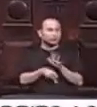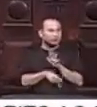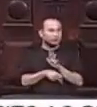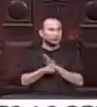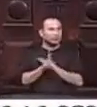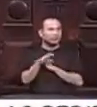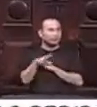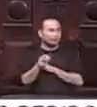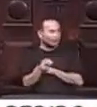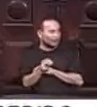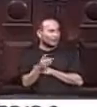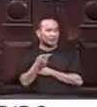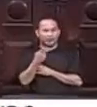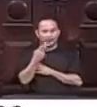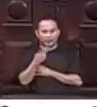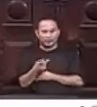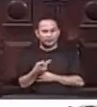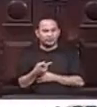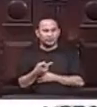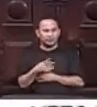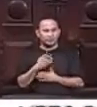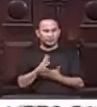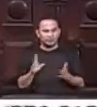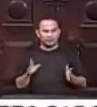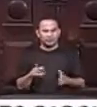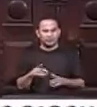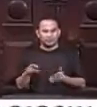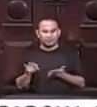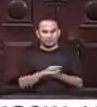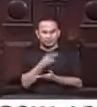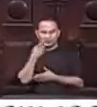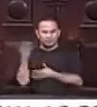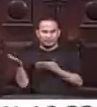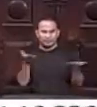É importante saber agora quem vai defender o absurdo. Se inscreva e vem falar, deputado.